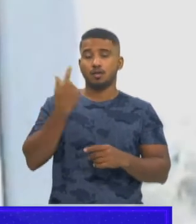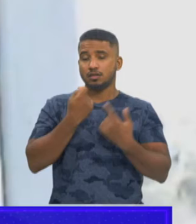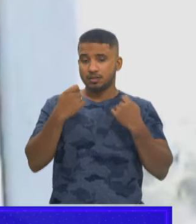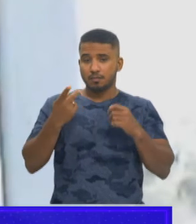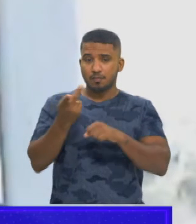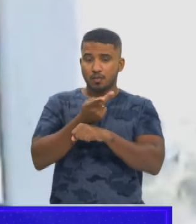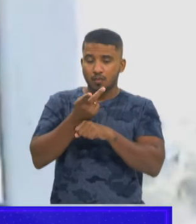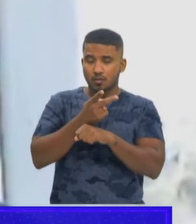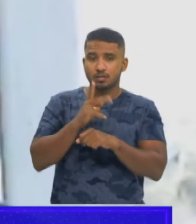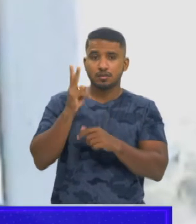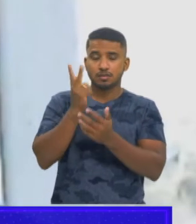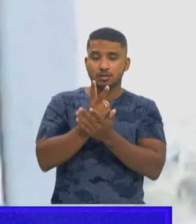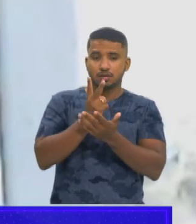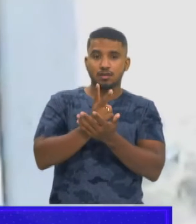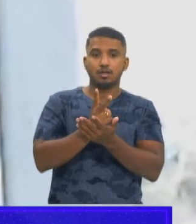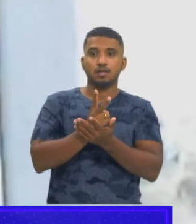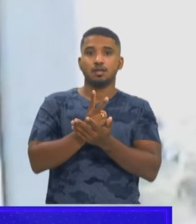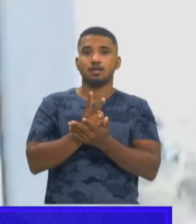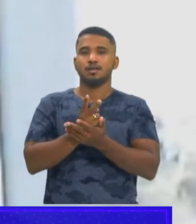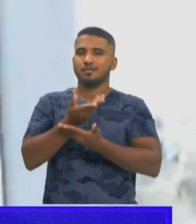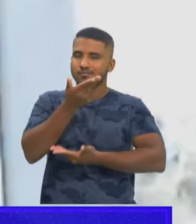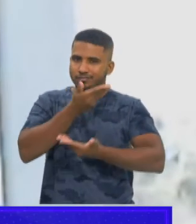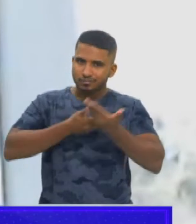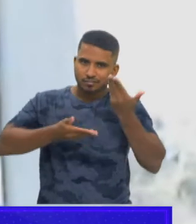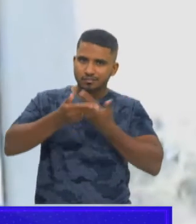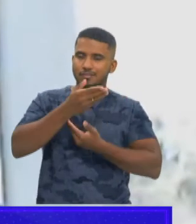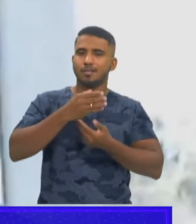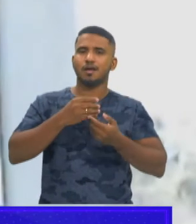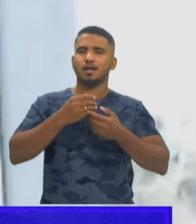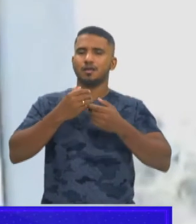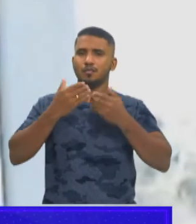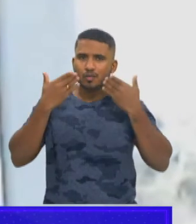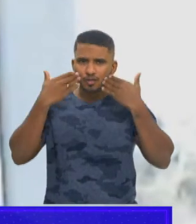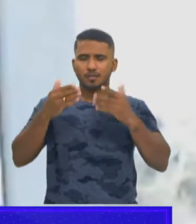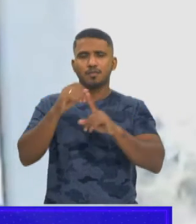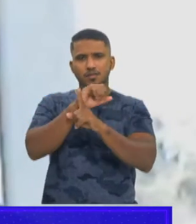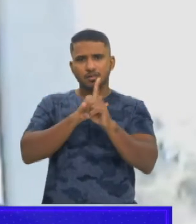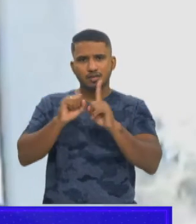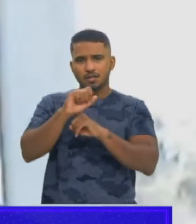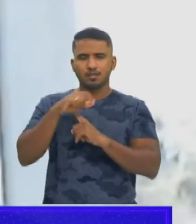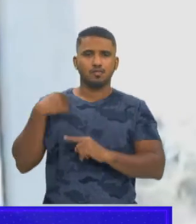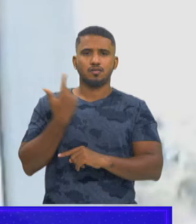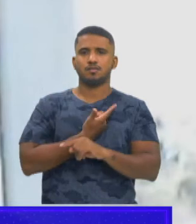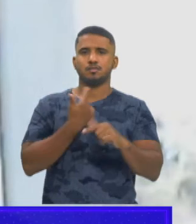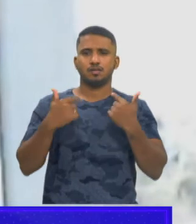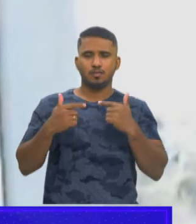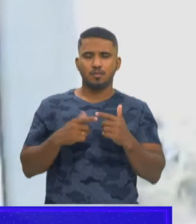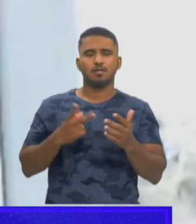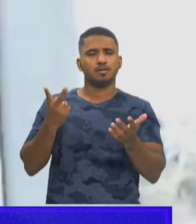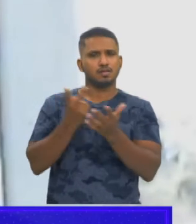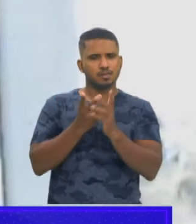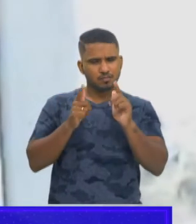estar inteirando a sociedade do nosso trabalho, que é incansável e diário.